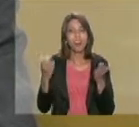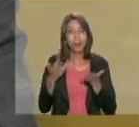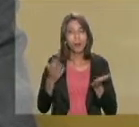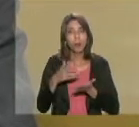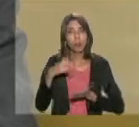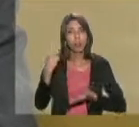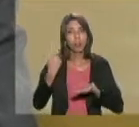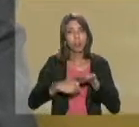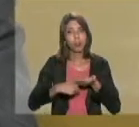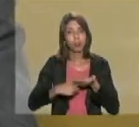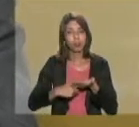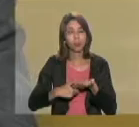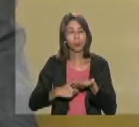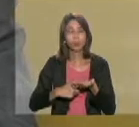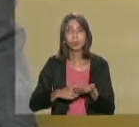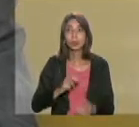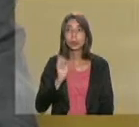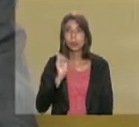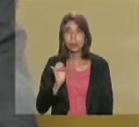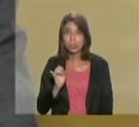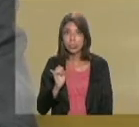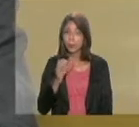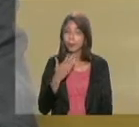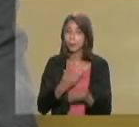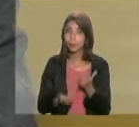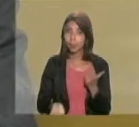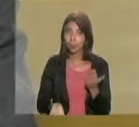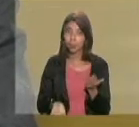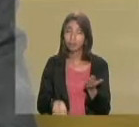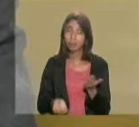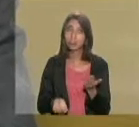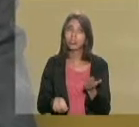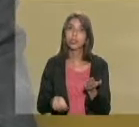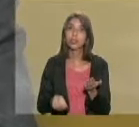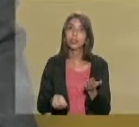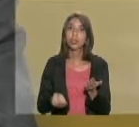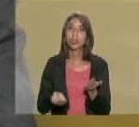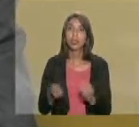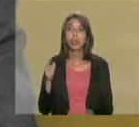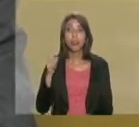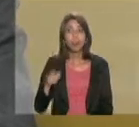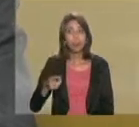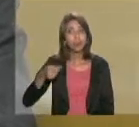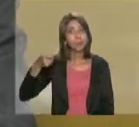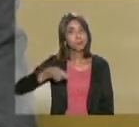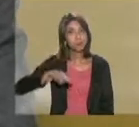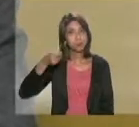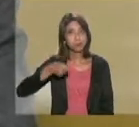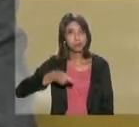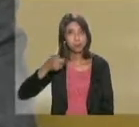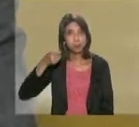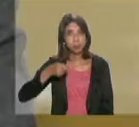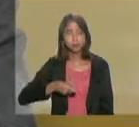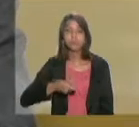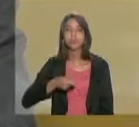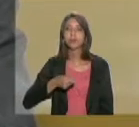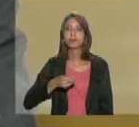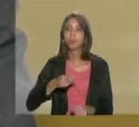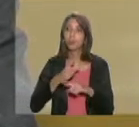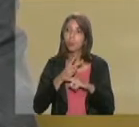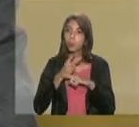agora. E se ele perder, né, ele é obrigado a